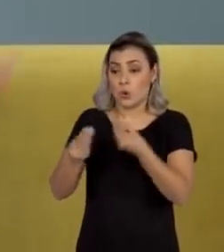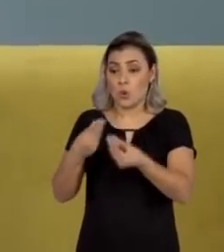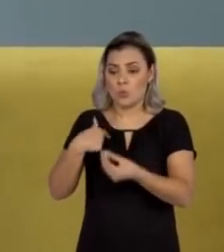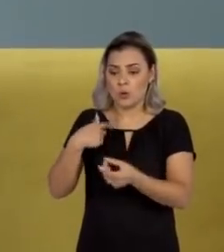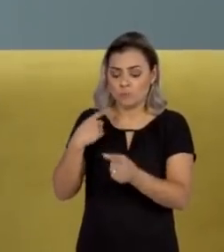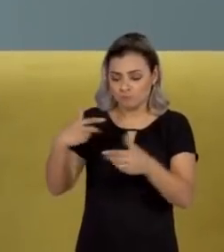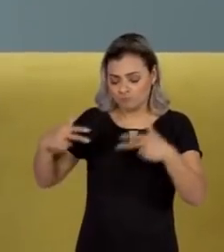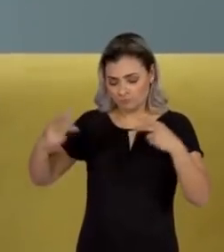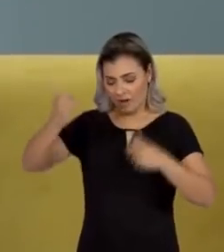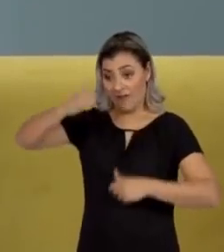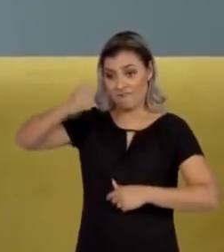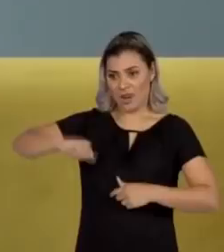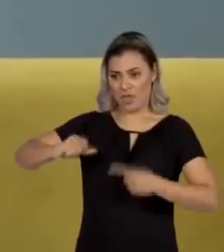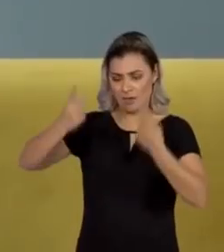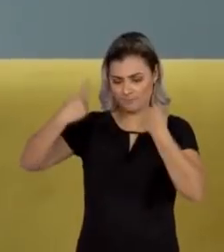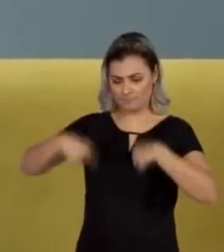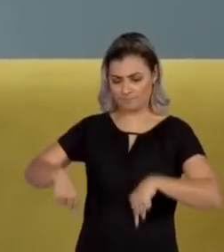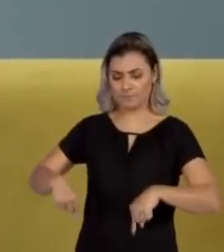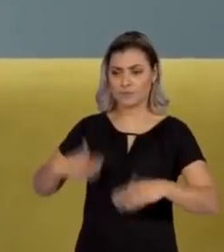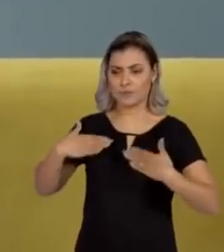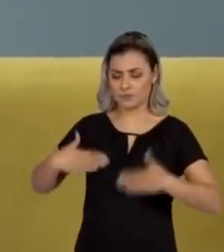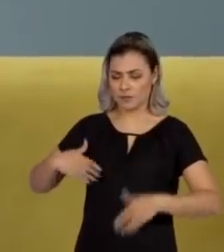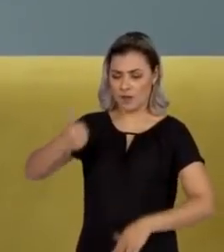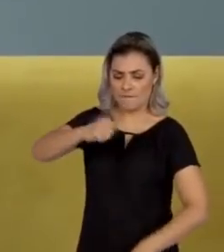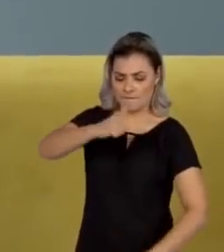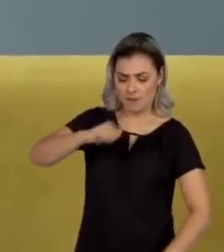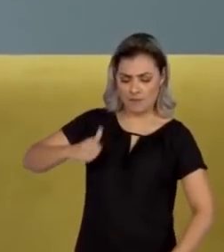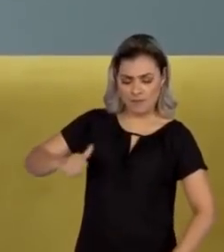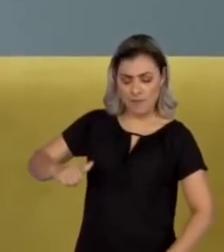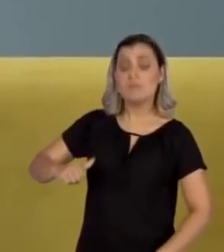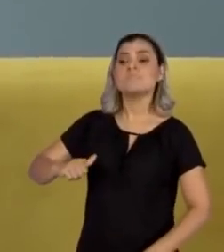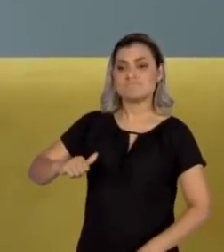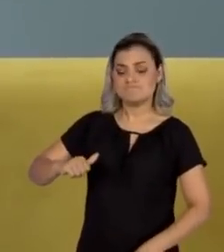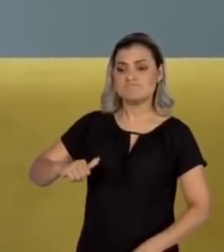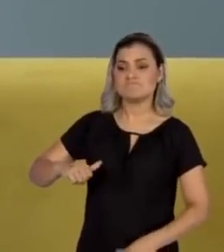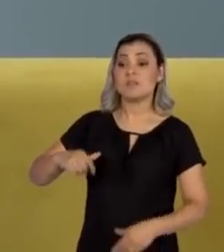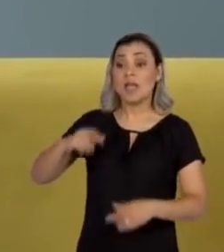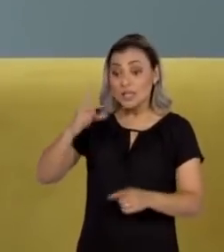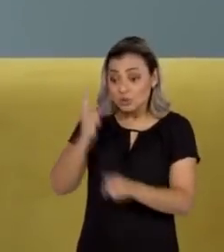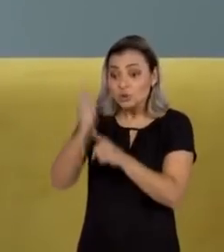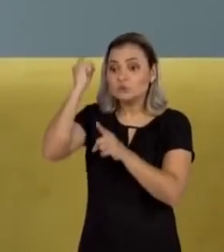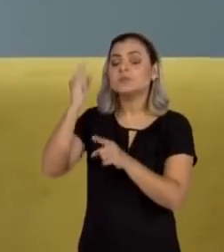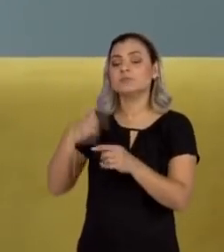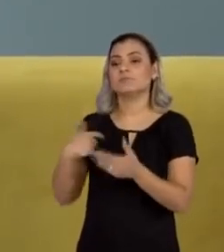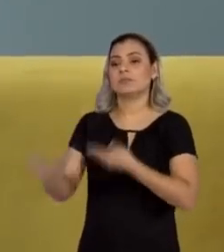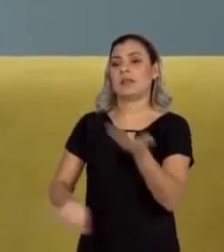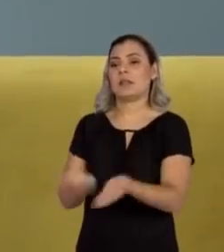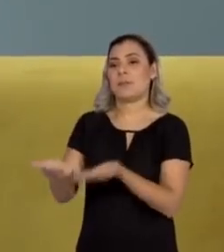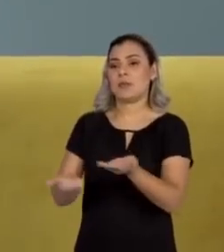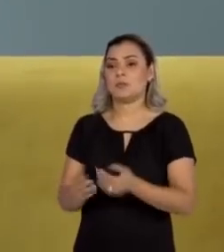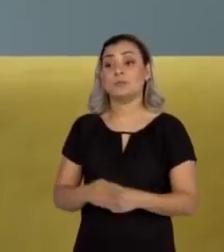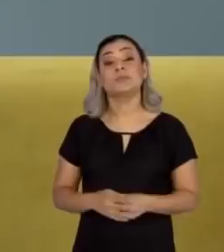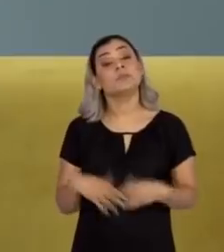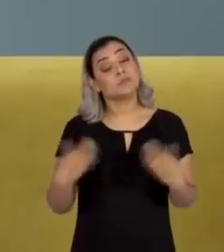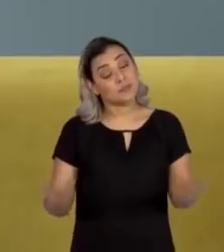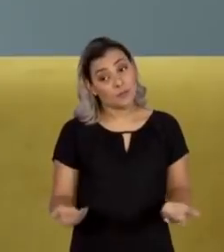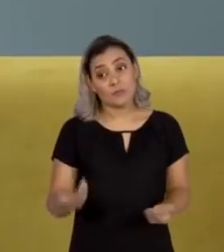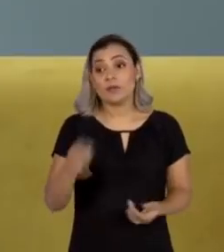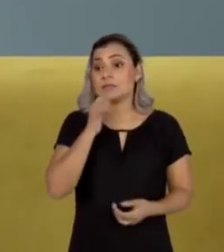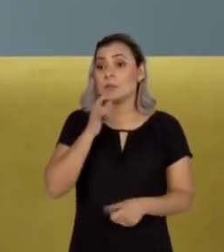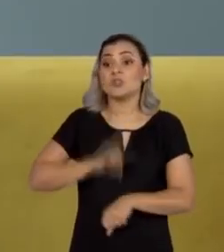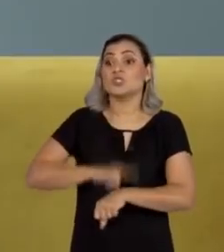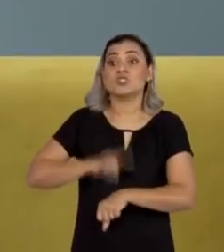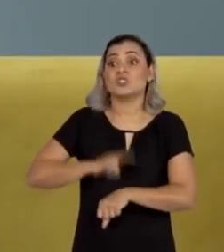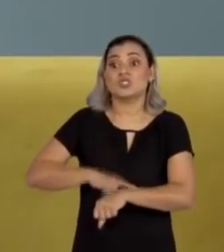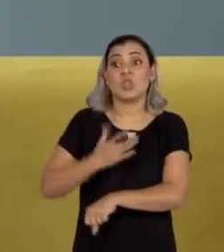posso estar com diabetes, procurar o seu diagnóstico e a partir daí se tratar. E quais são os sintomas? Pois é, urinar